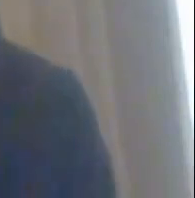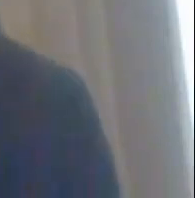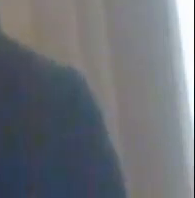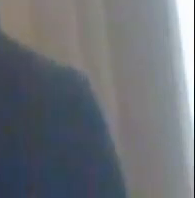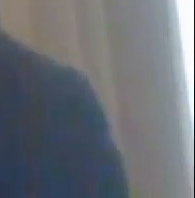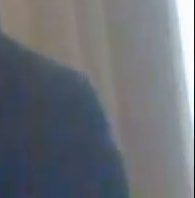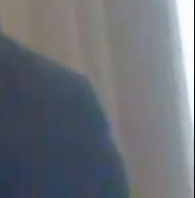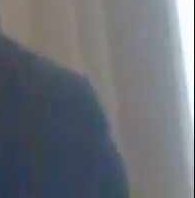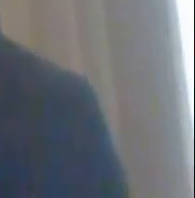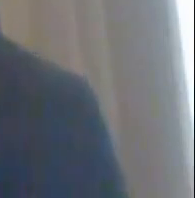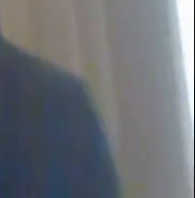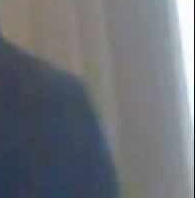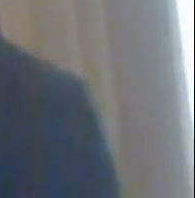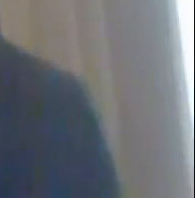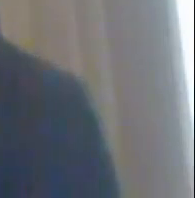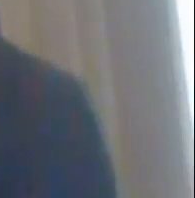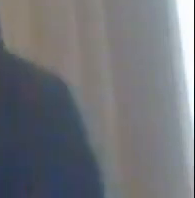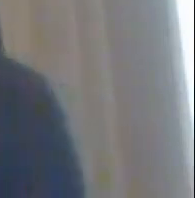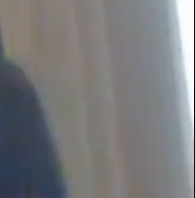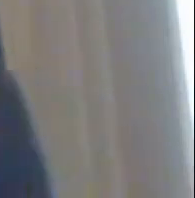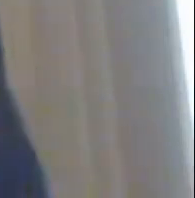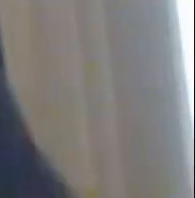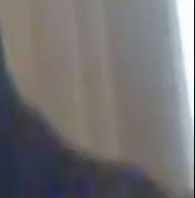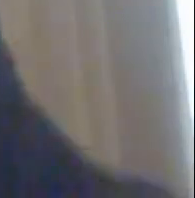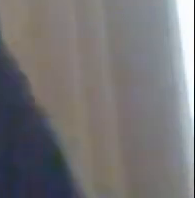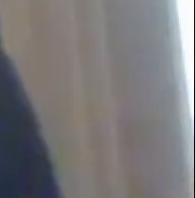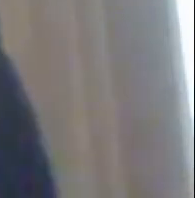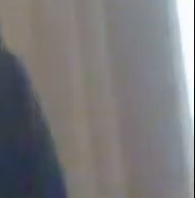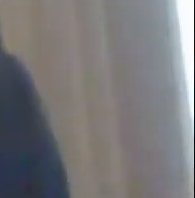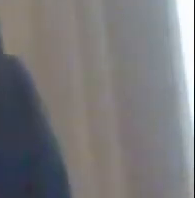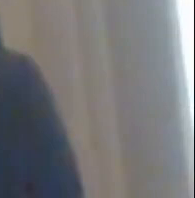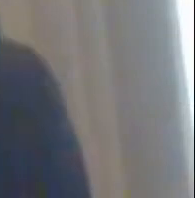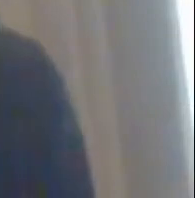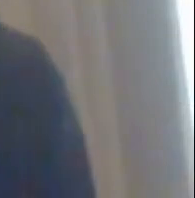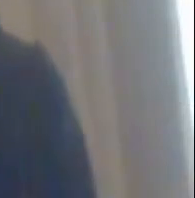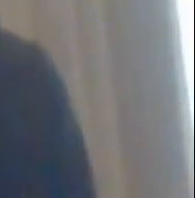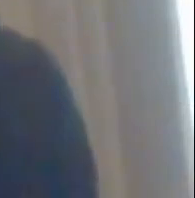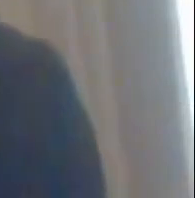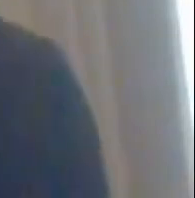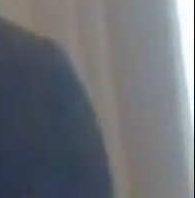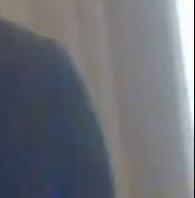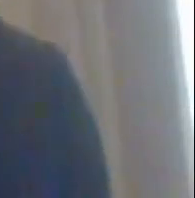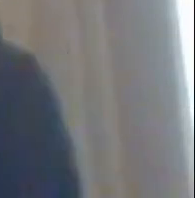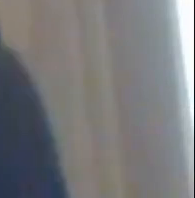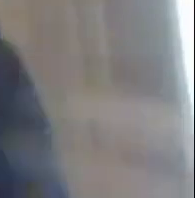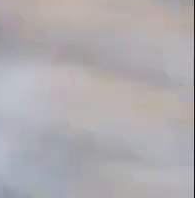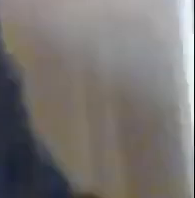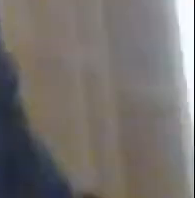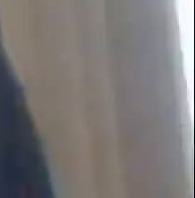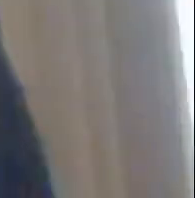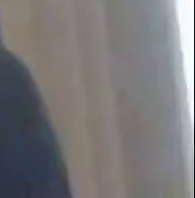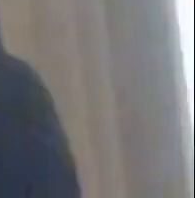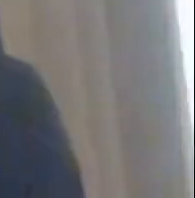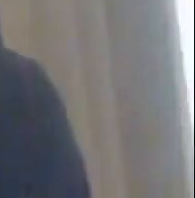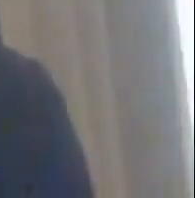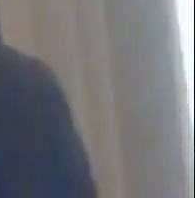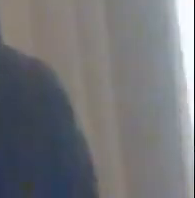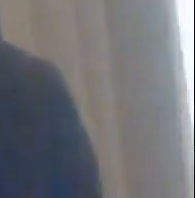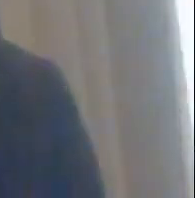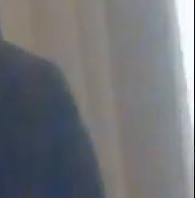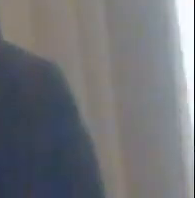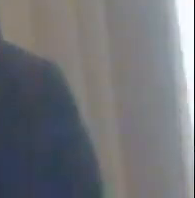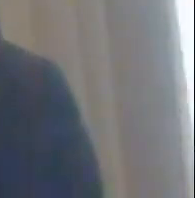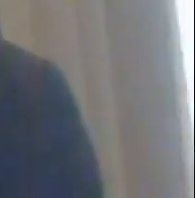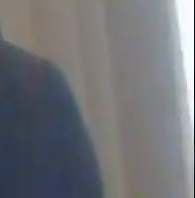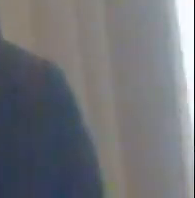Vocês escutam bem? Está ótimo. Tá. A gente está escutando bem. Bom, primeiramente, gente, muito lamentar não estar aqui hoje com você,